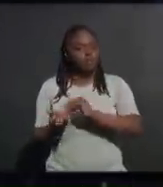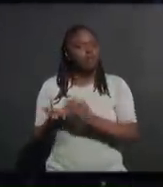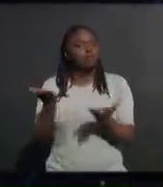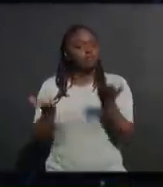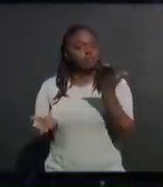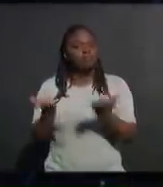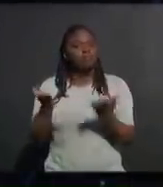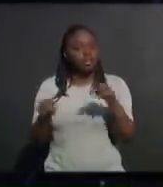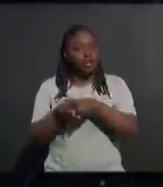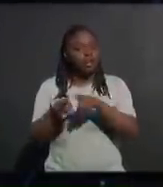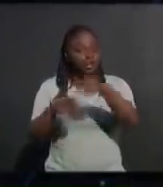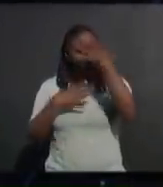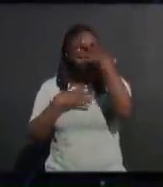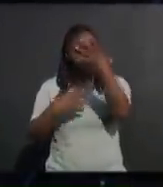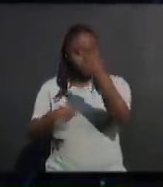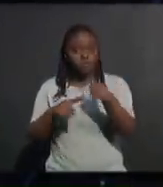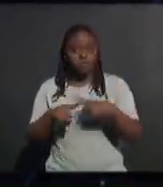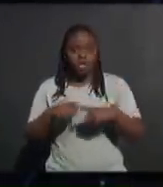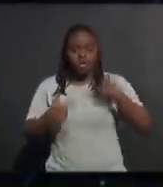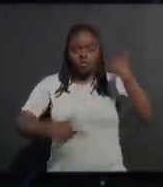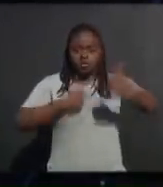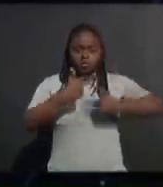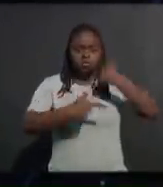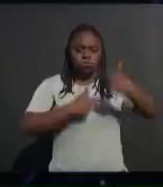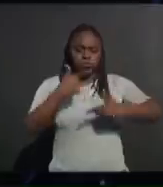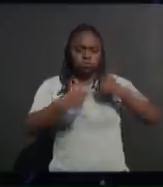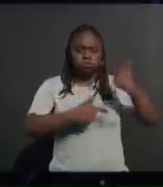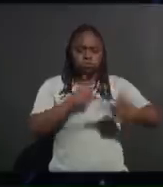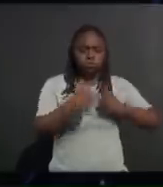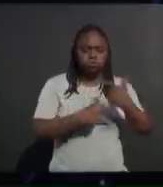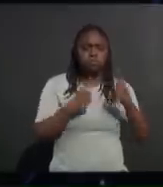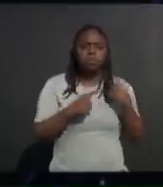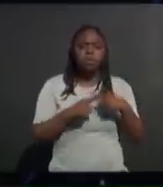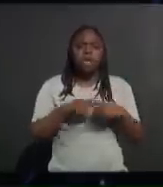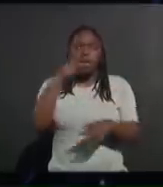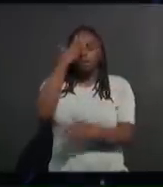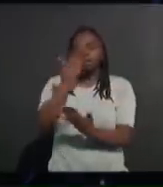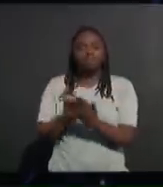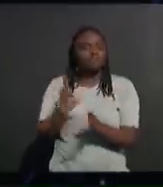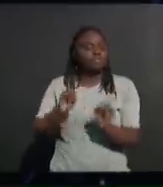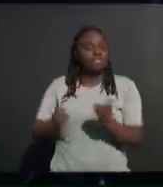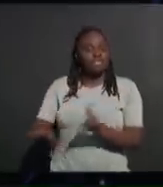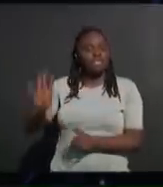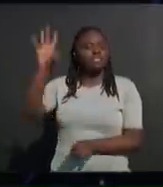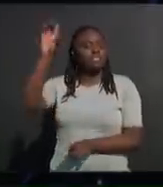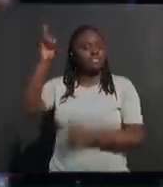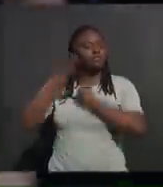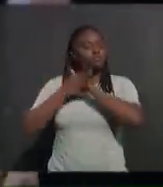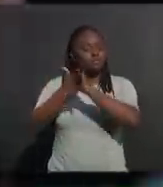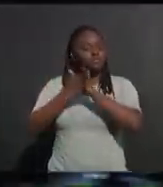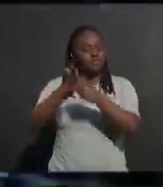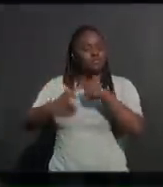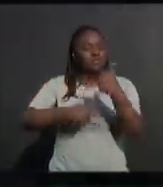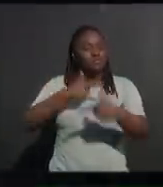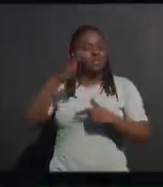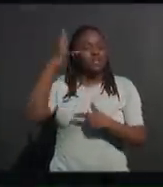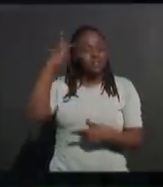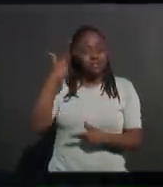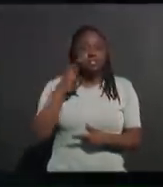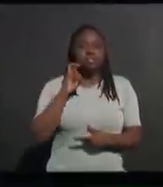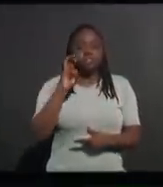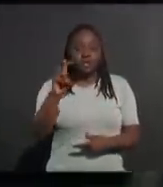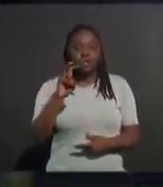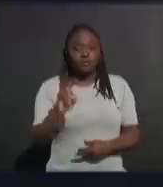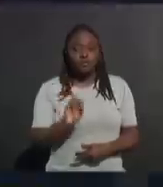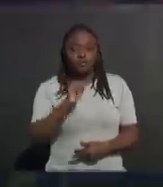fé. Porque quando a gente trabalha para morrer, é porque a gente não está acreditando que Ele vai sustentar a gente trabalhando 5 dias na semana, de 8 às 18. Então, Deus,